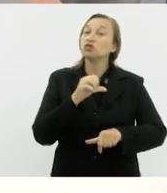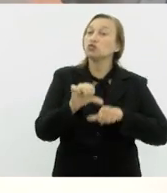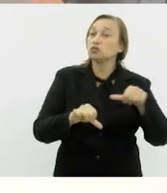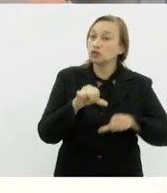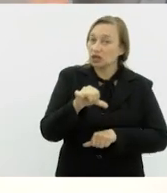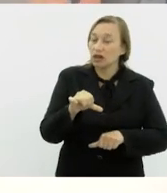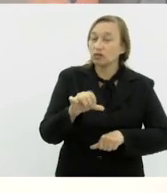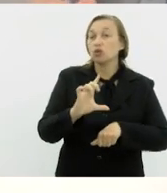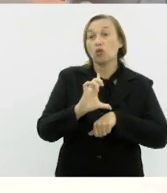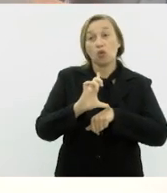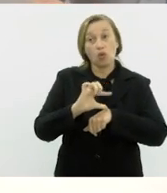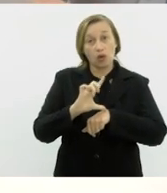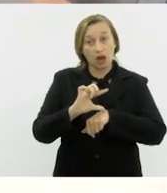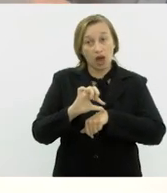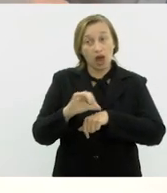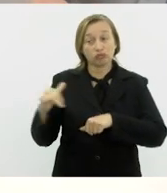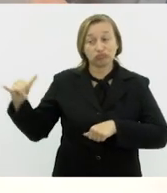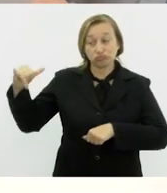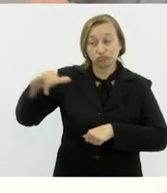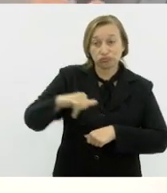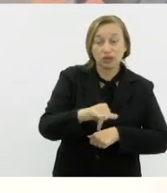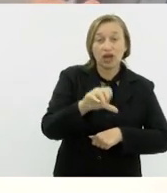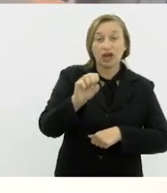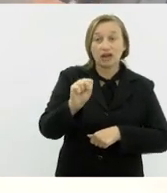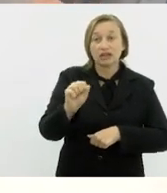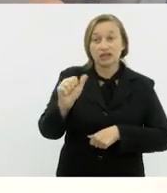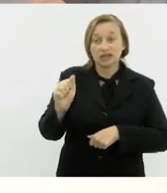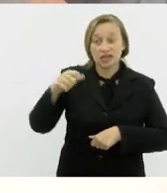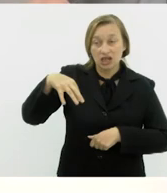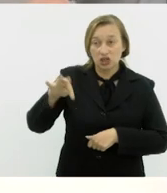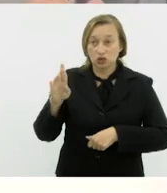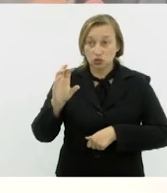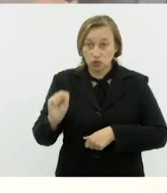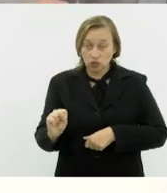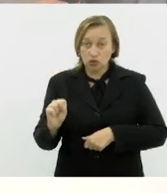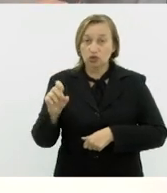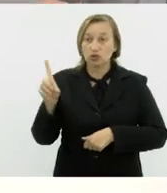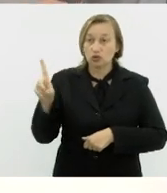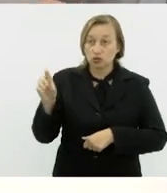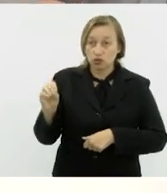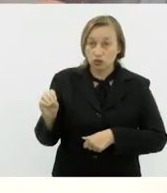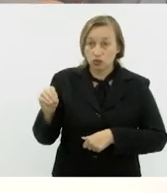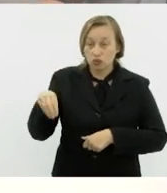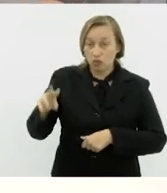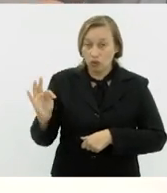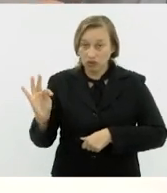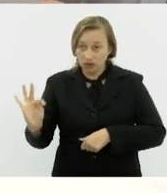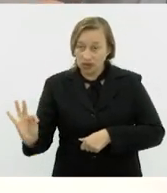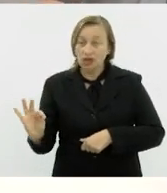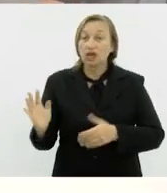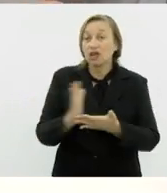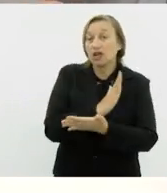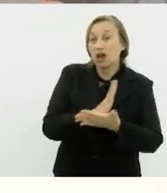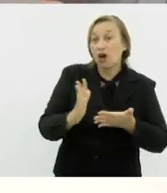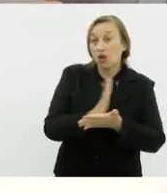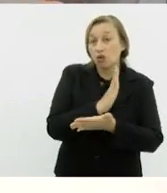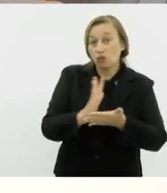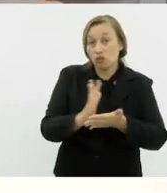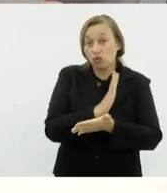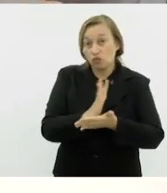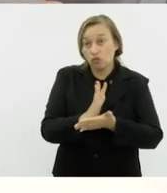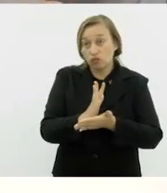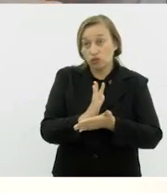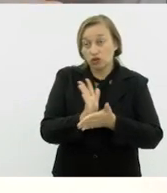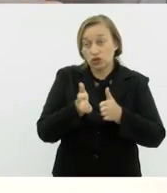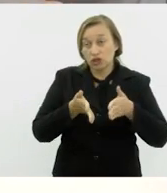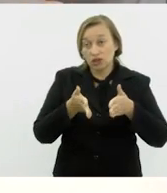do Santos Dumont e algumas rotas a pedido dos moradores. Então, essa é uma lembrança. Outra coisa, eu estou